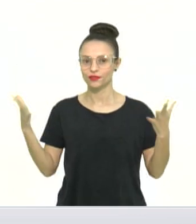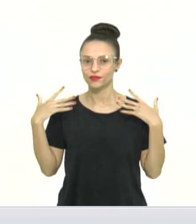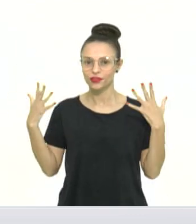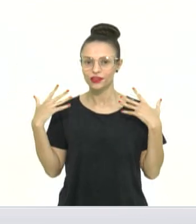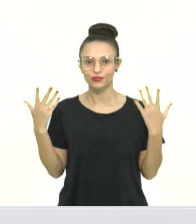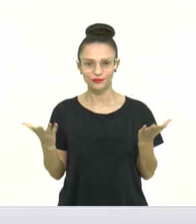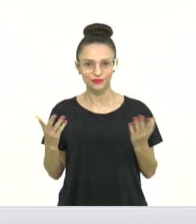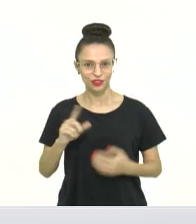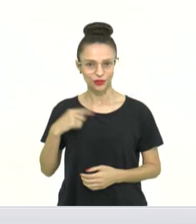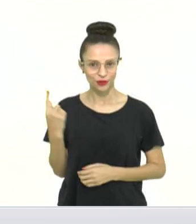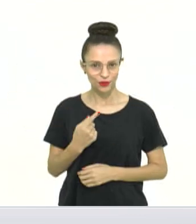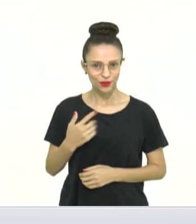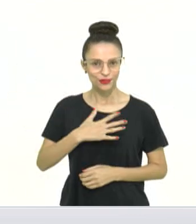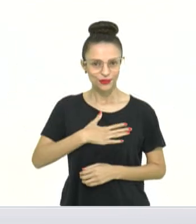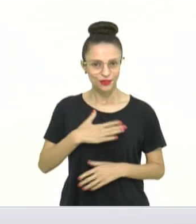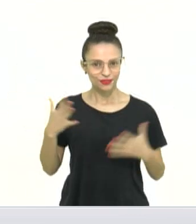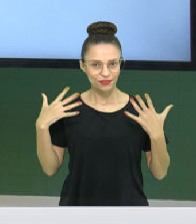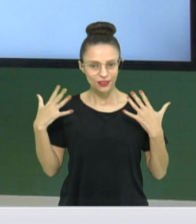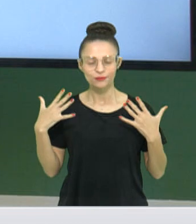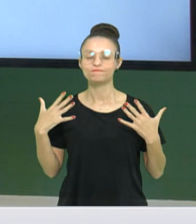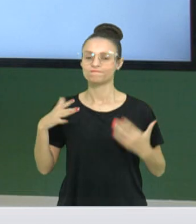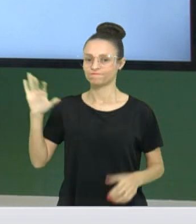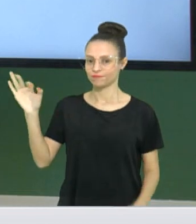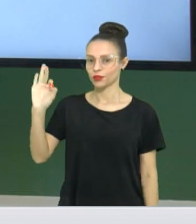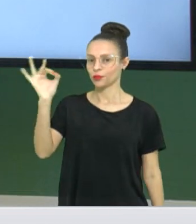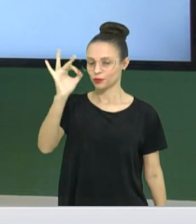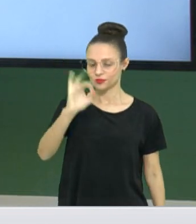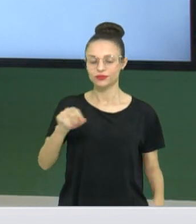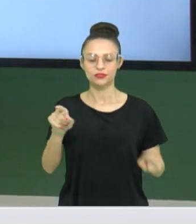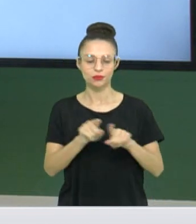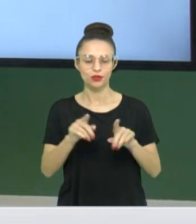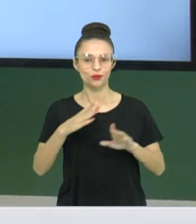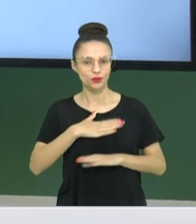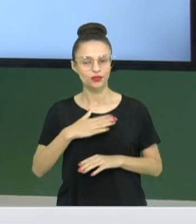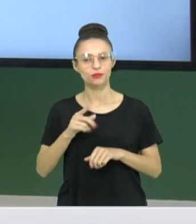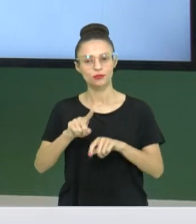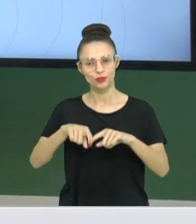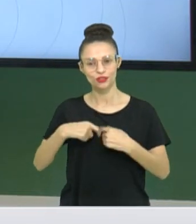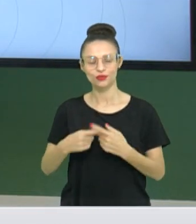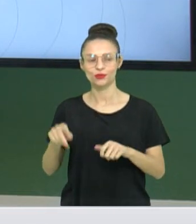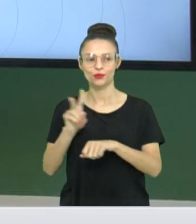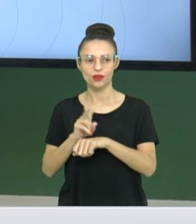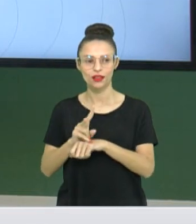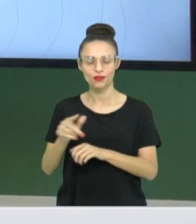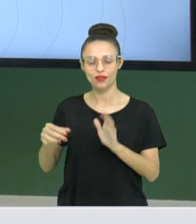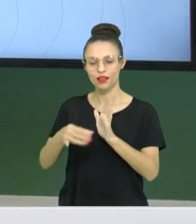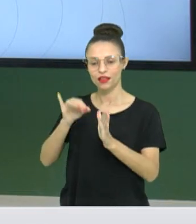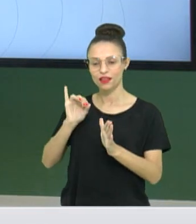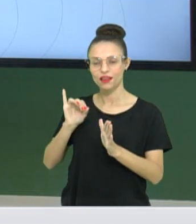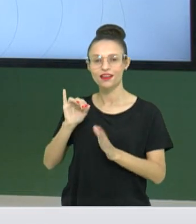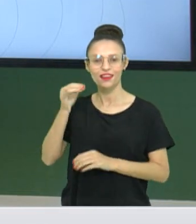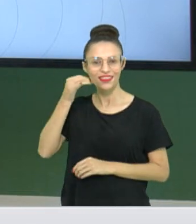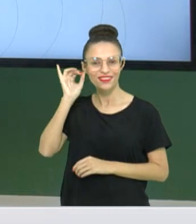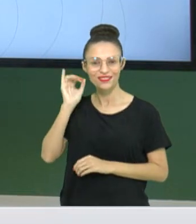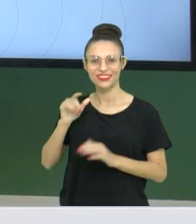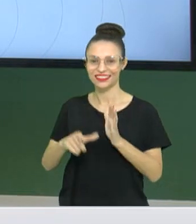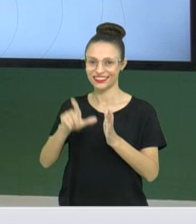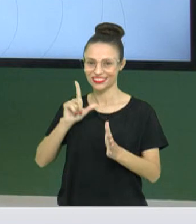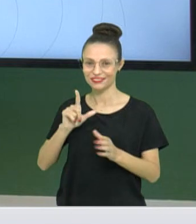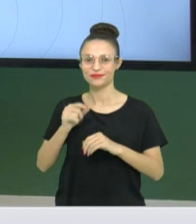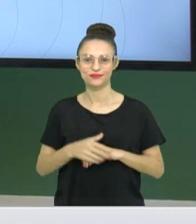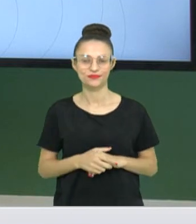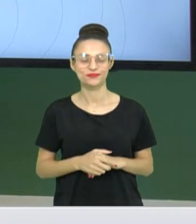Não é só gente que gosta do verão, não. O mosquito também gosta e a gente tem que tomar cuidado agora, ok? Qual que é o tema da aula de